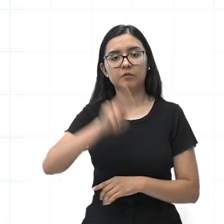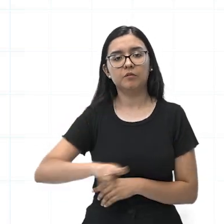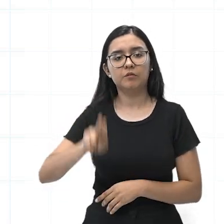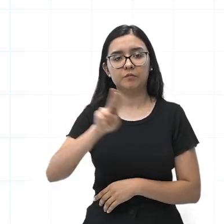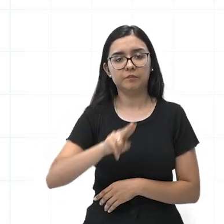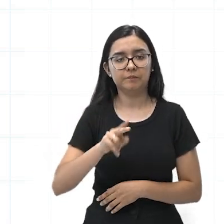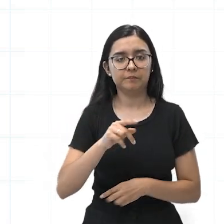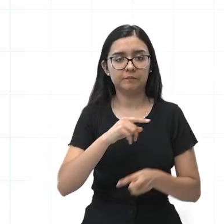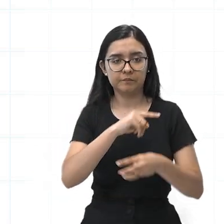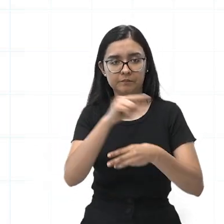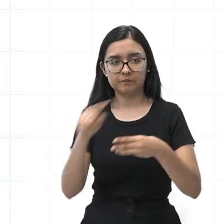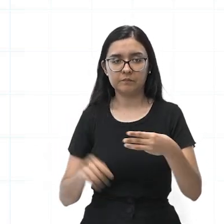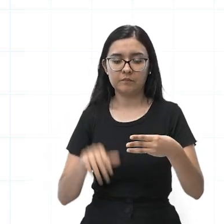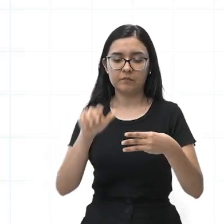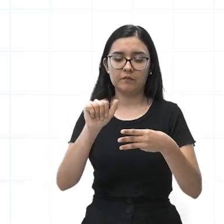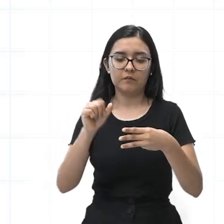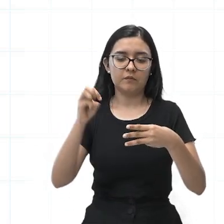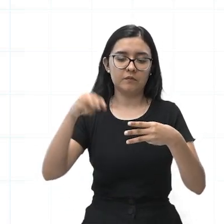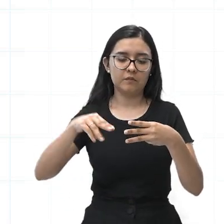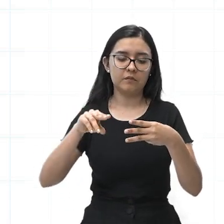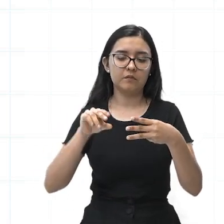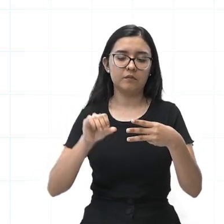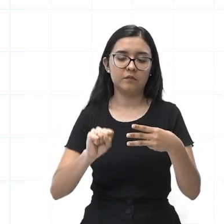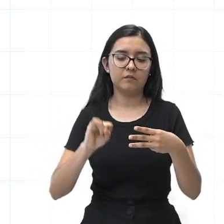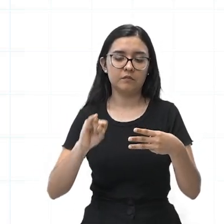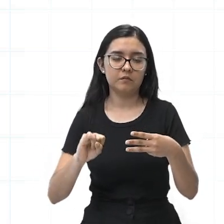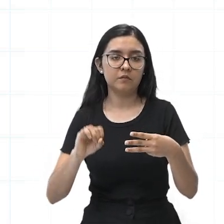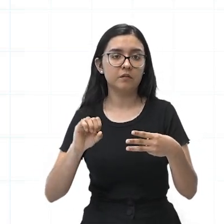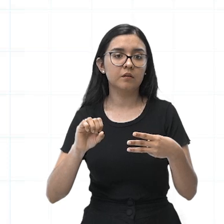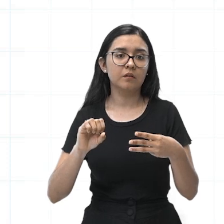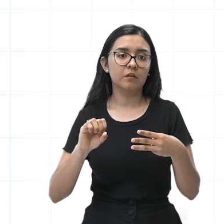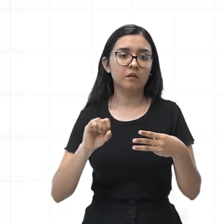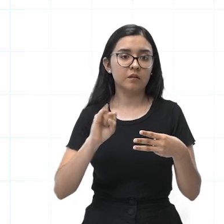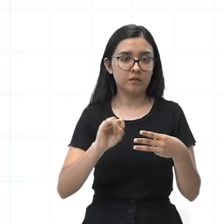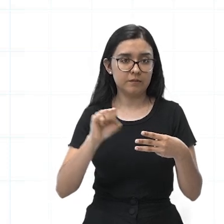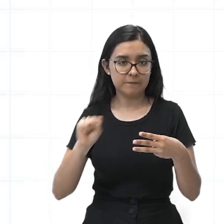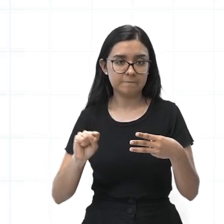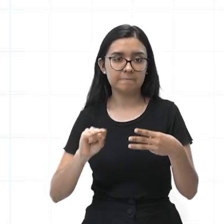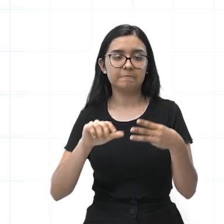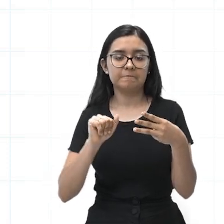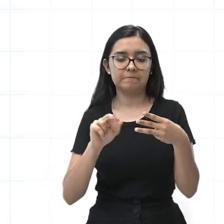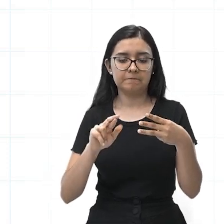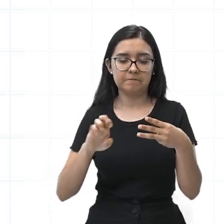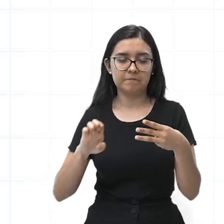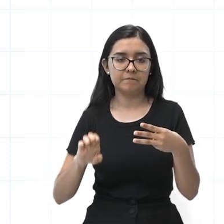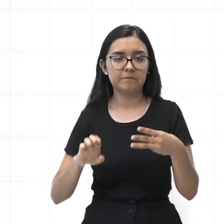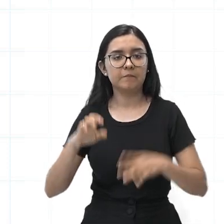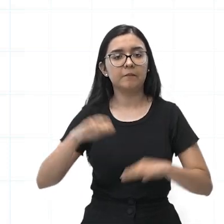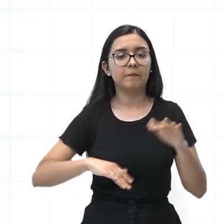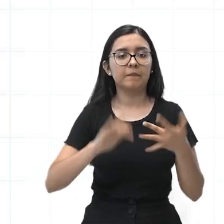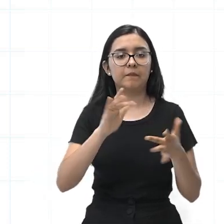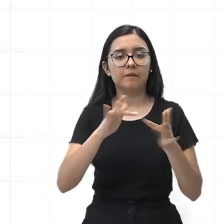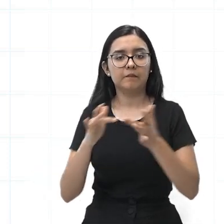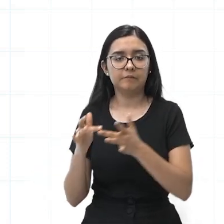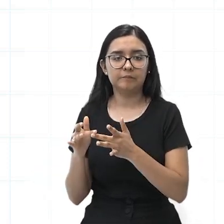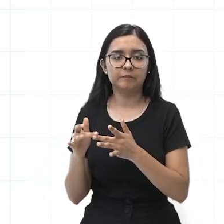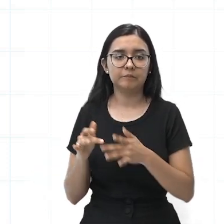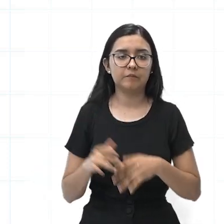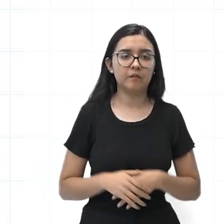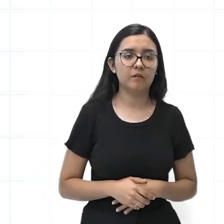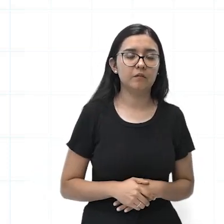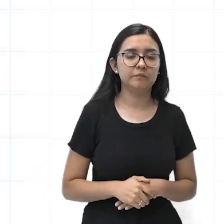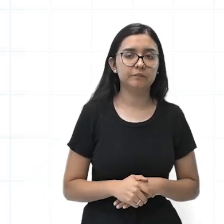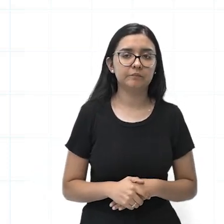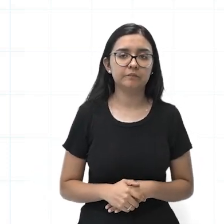utilizar am, is ou are. E ele significa ser ou estar, e aí é sempre o contexto que vai indicar qual dos dois eu estou falando.